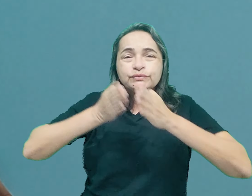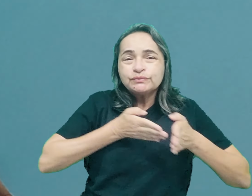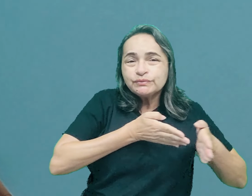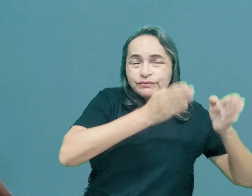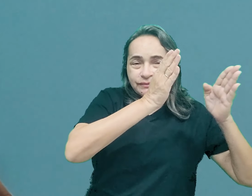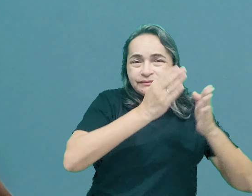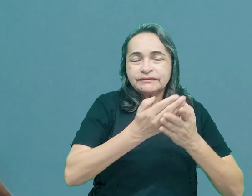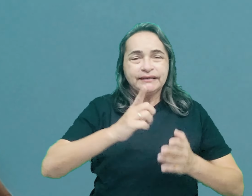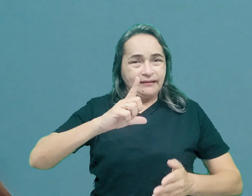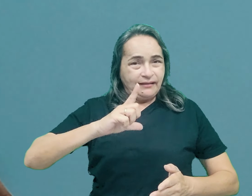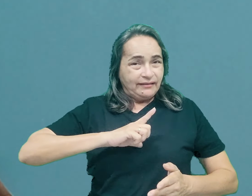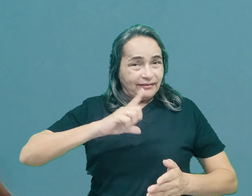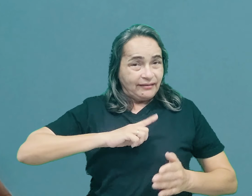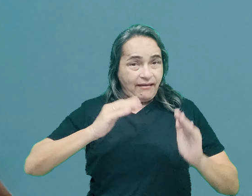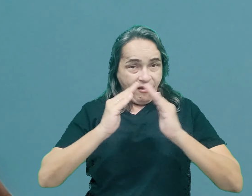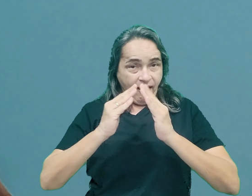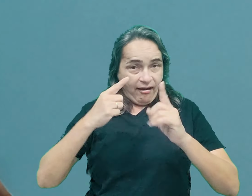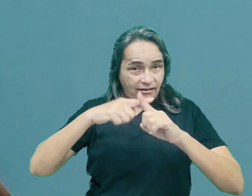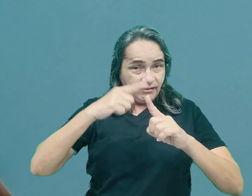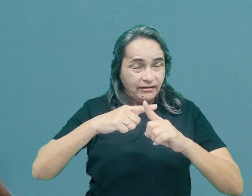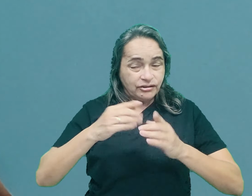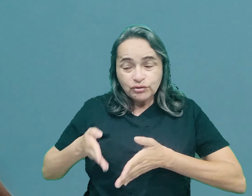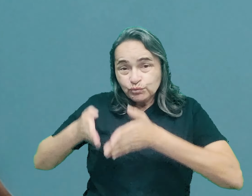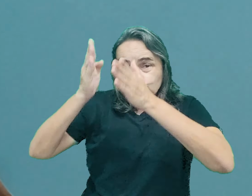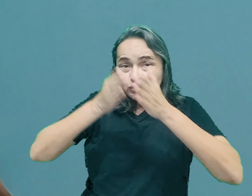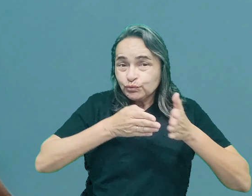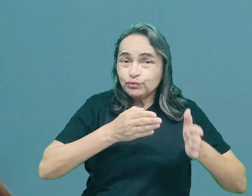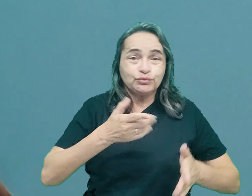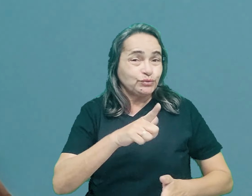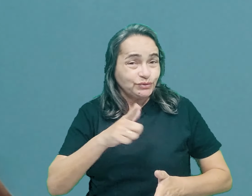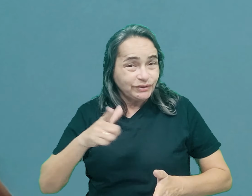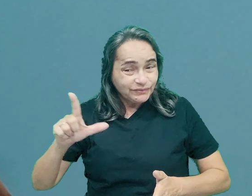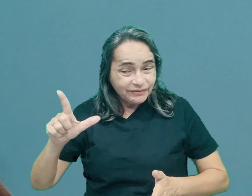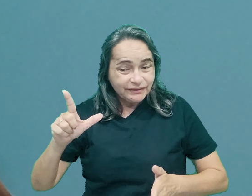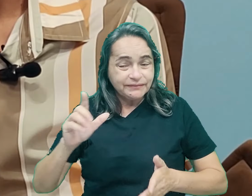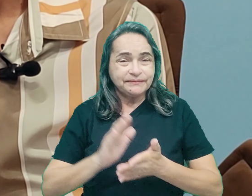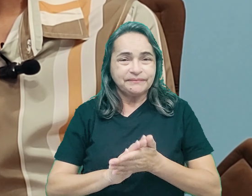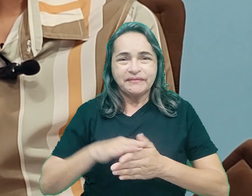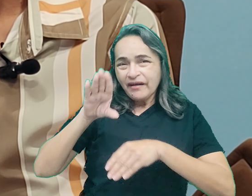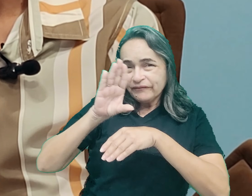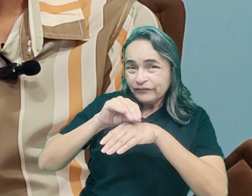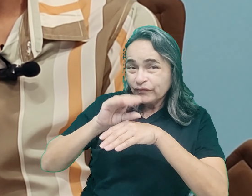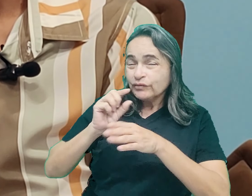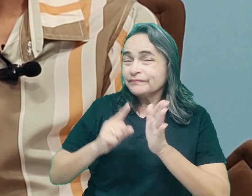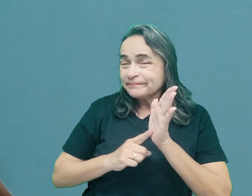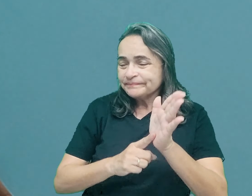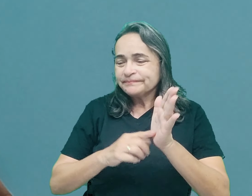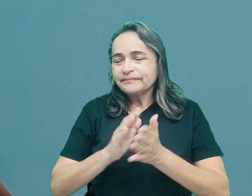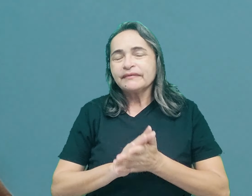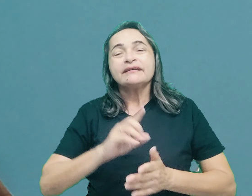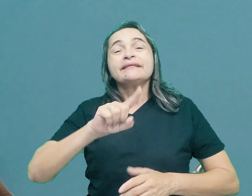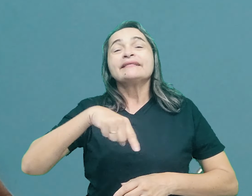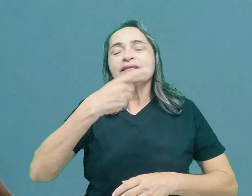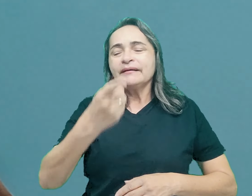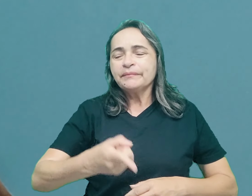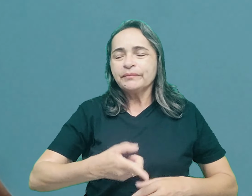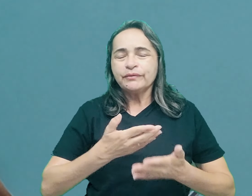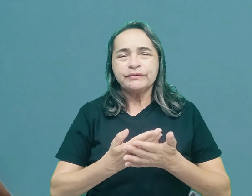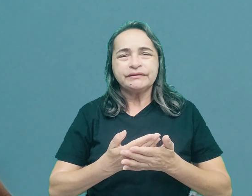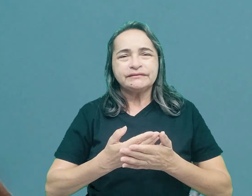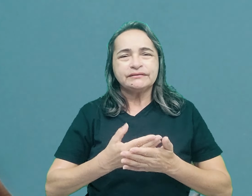tem ela sem as torres. Depois, pelo seu Paruara, que é o pai da dona Clery, ele era um pedreiro, então